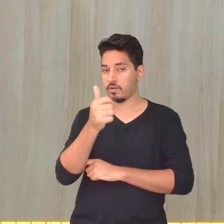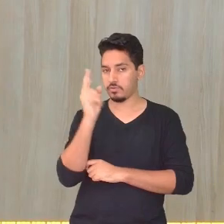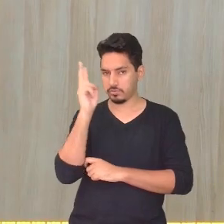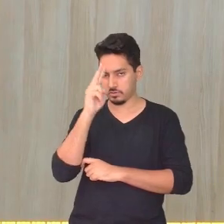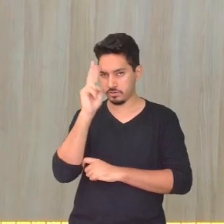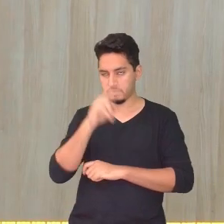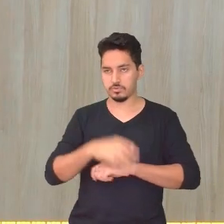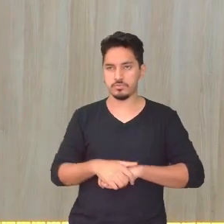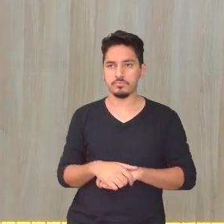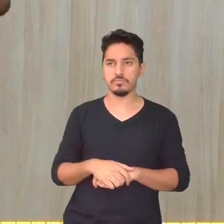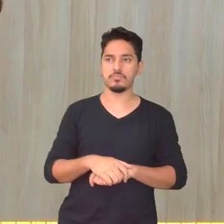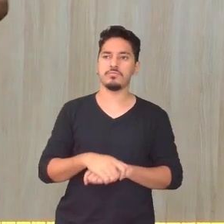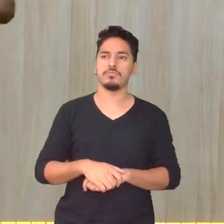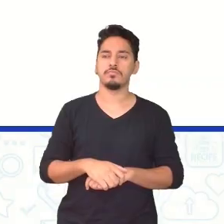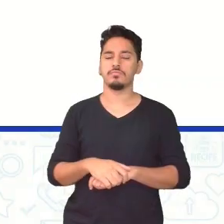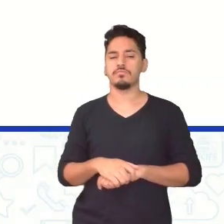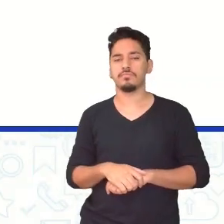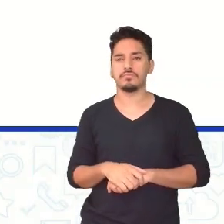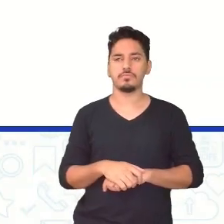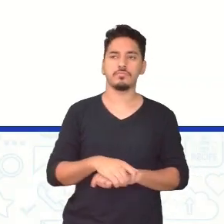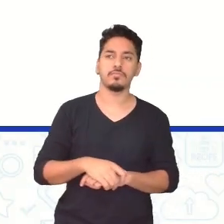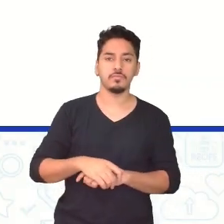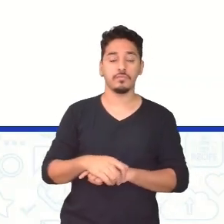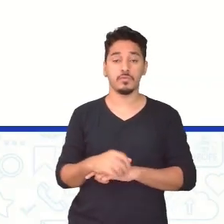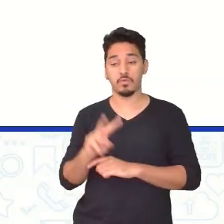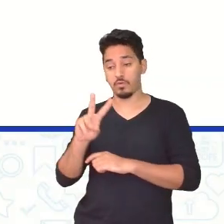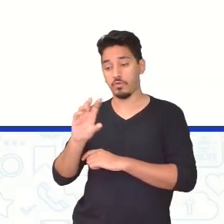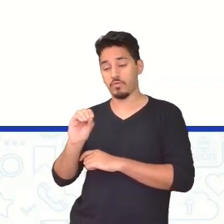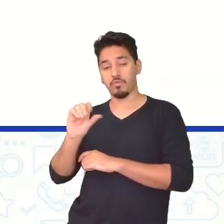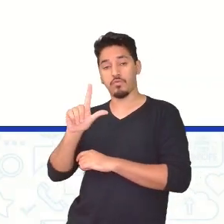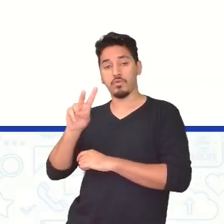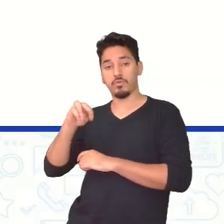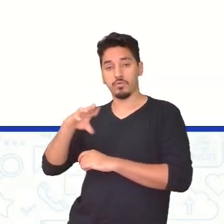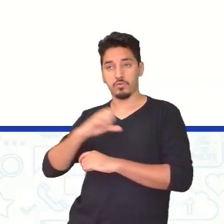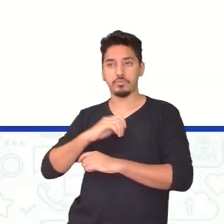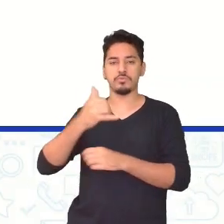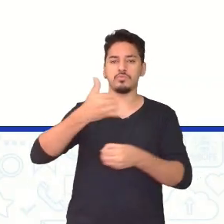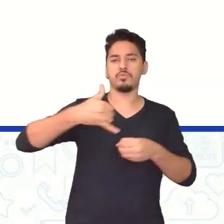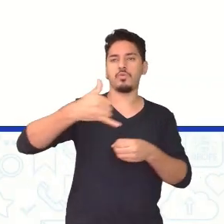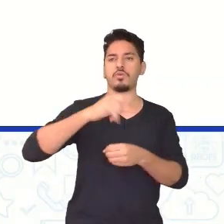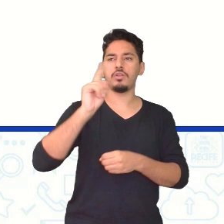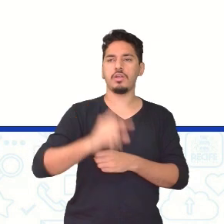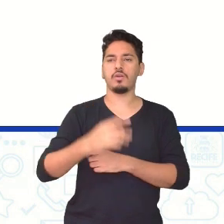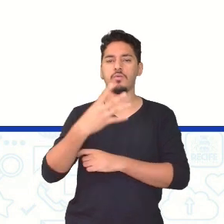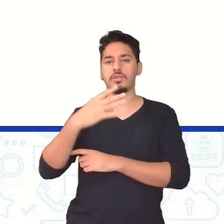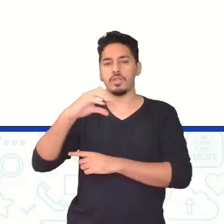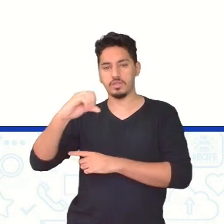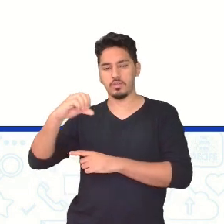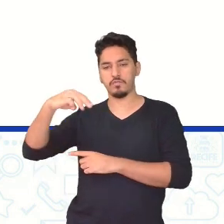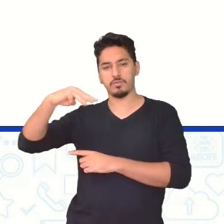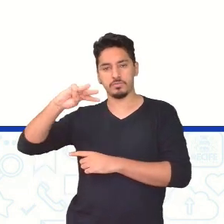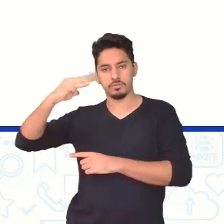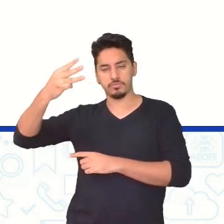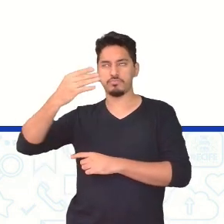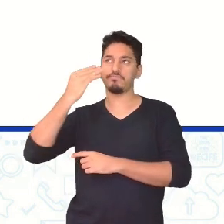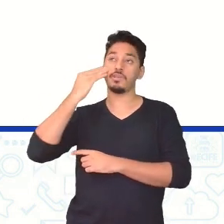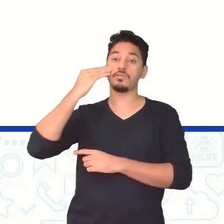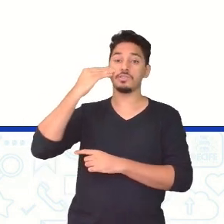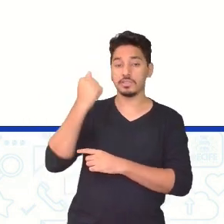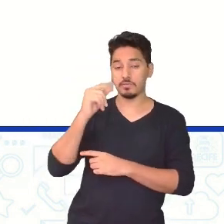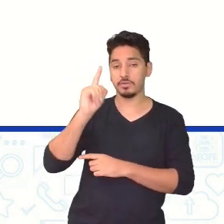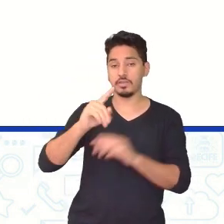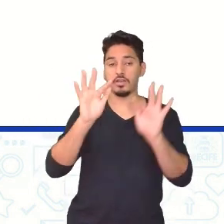disso. Bora lá. O volume do óleo, né, em si foi 49 metros cúbicos. Óleo. Eu sei que